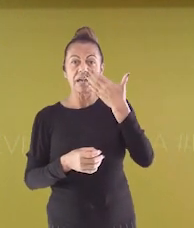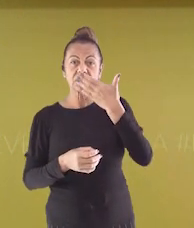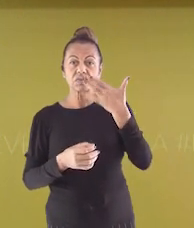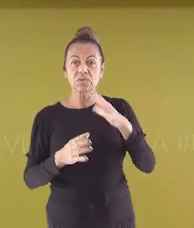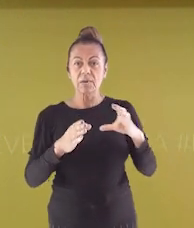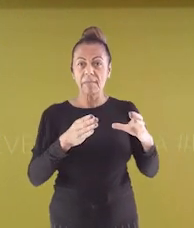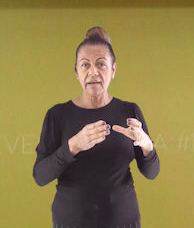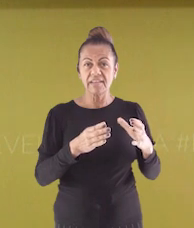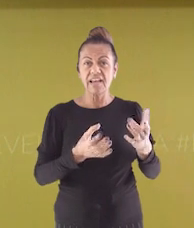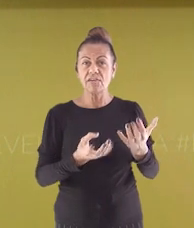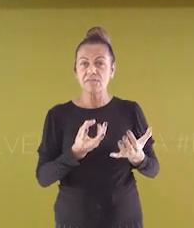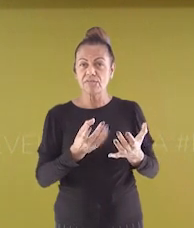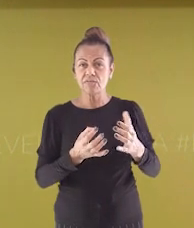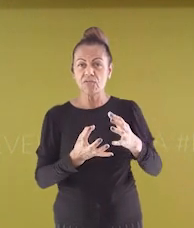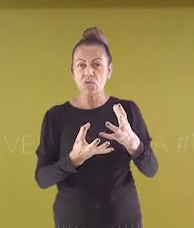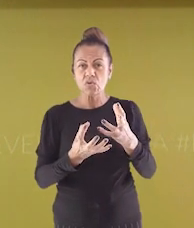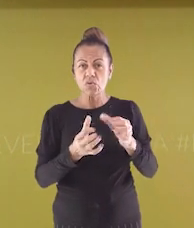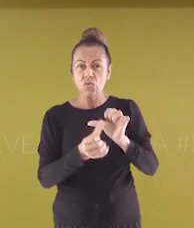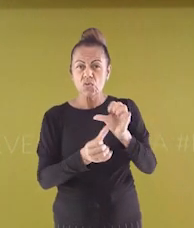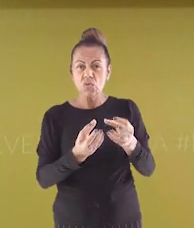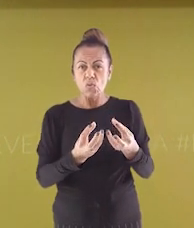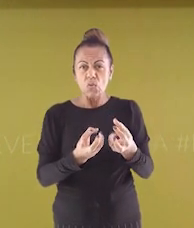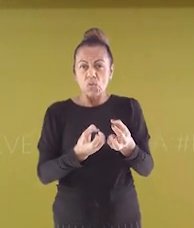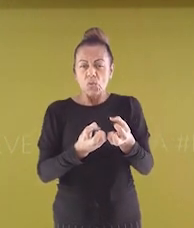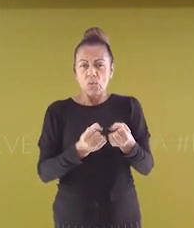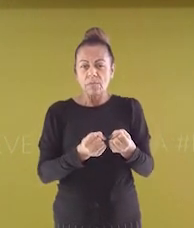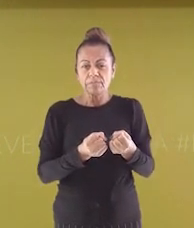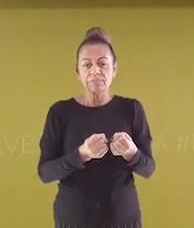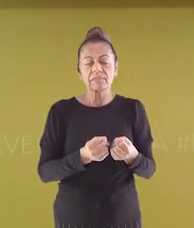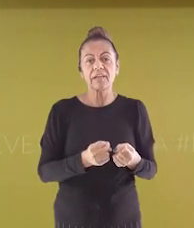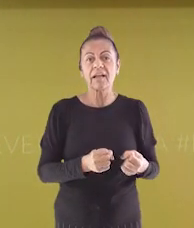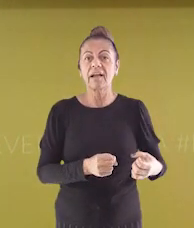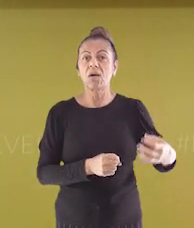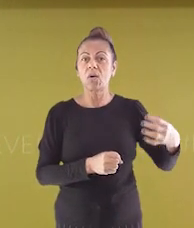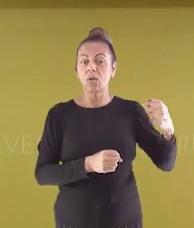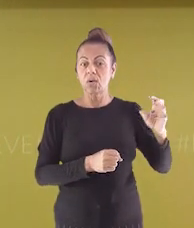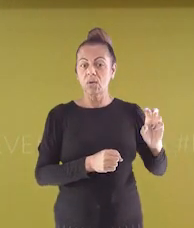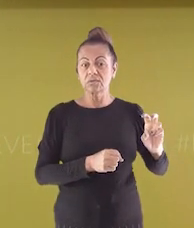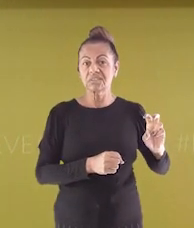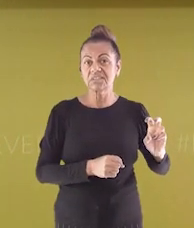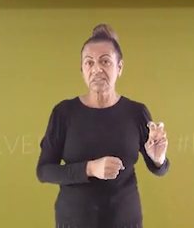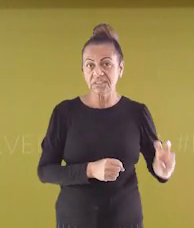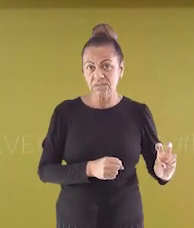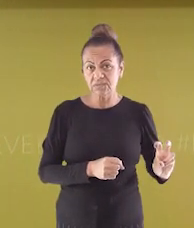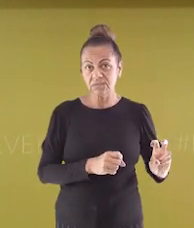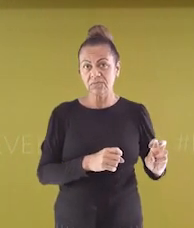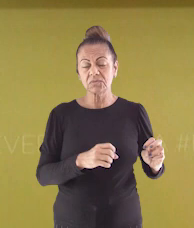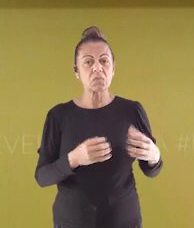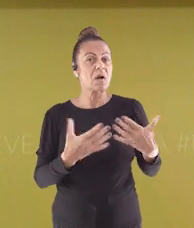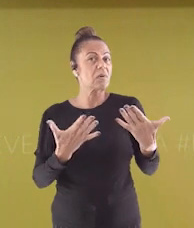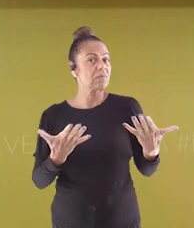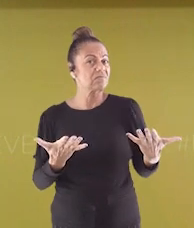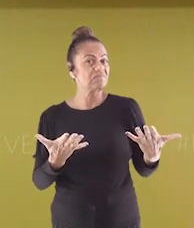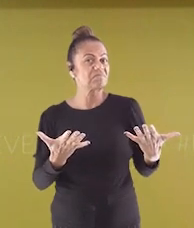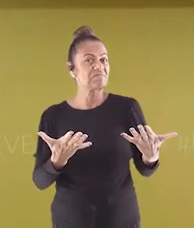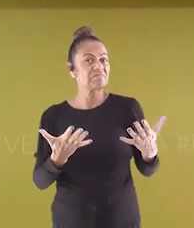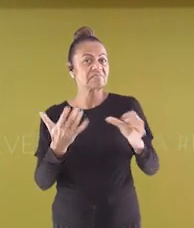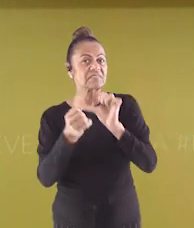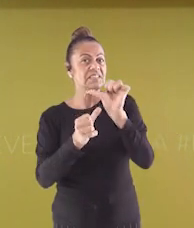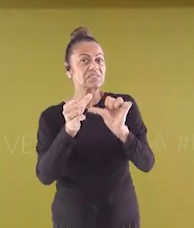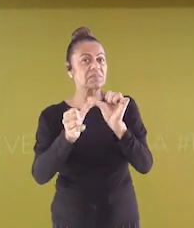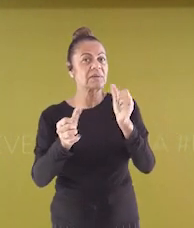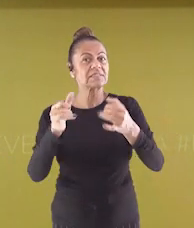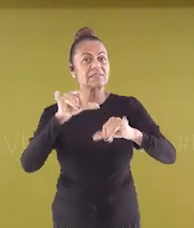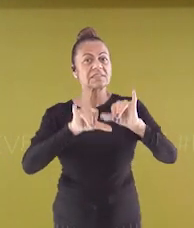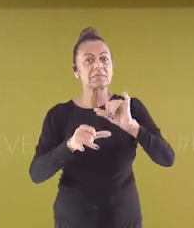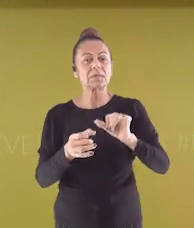fazer caramelo. Ou número 5, fazer gelo. E aí, qual será dessas alternativas que